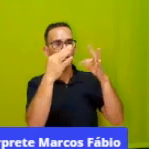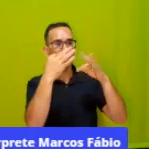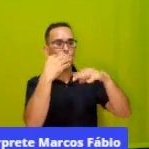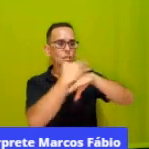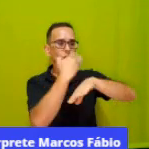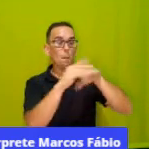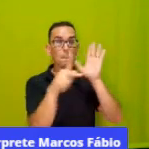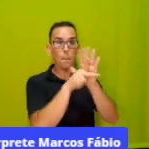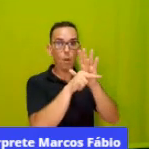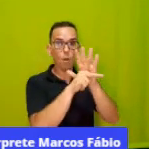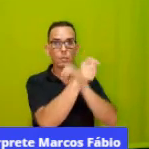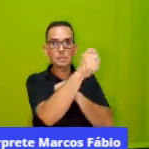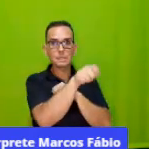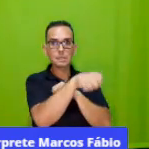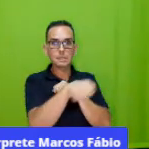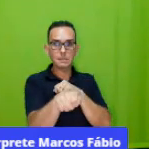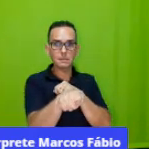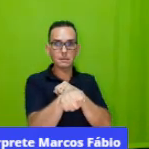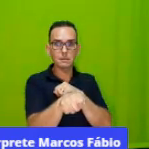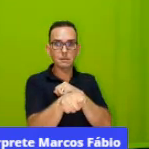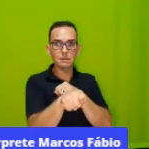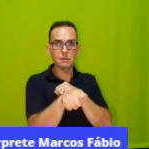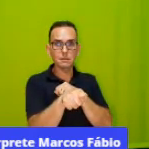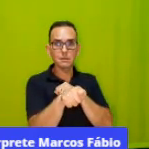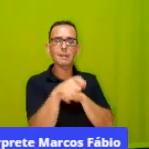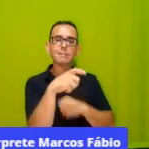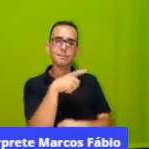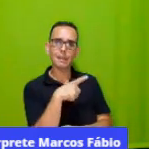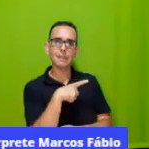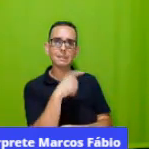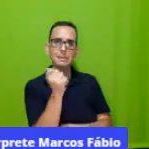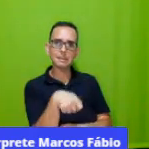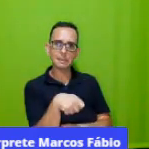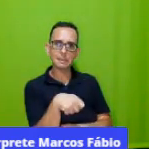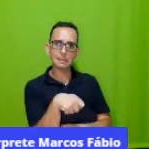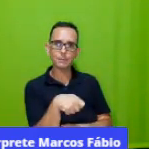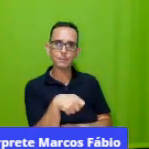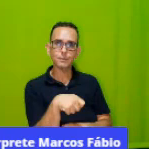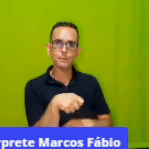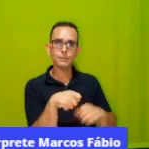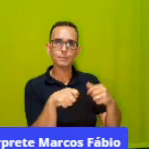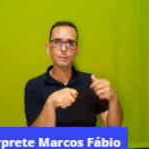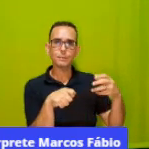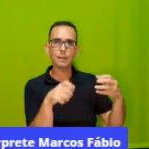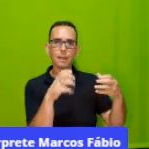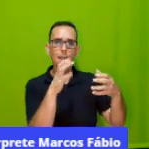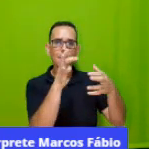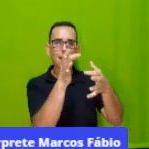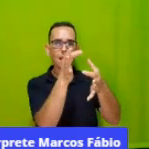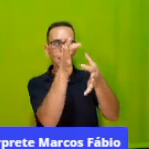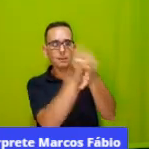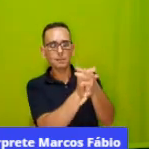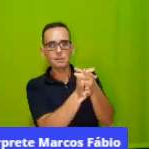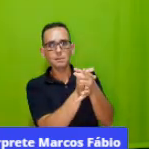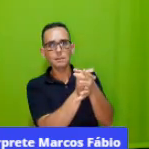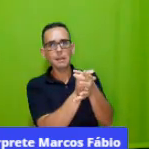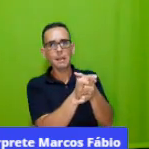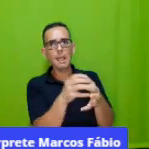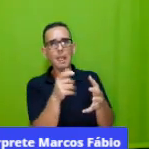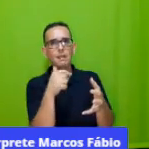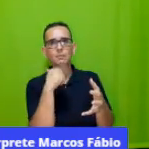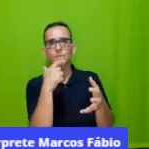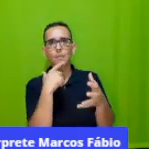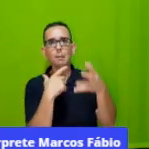adaptador de escrita, já é um recurso de tecnologia assistiva próprio para escrita. Então, ele é um adaptador de mola-aranha, onde